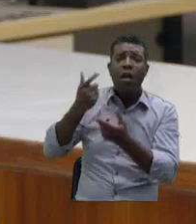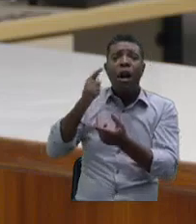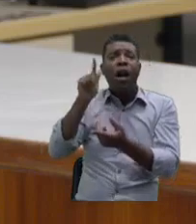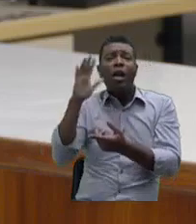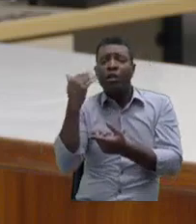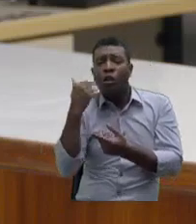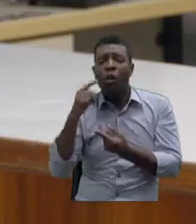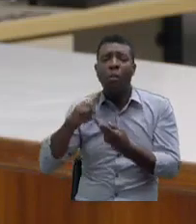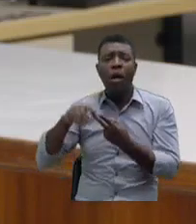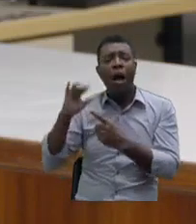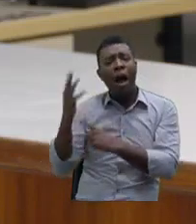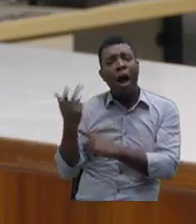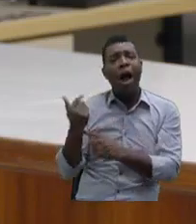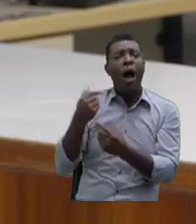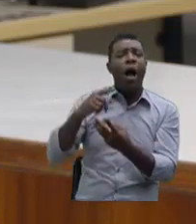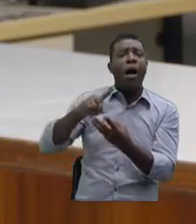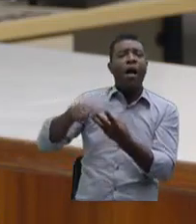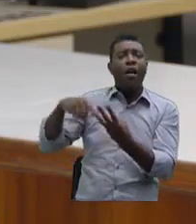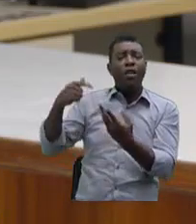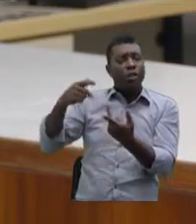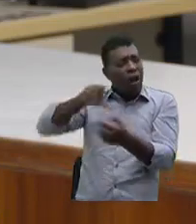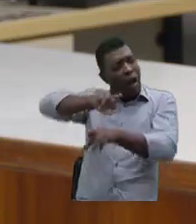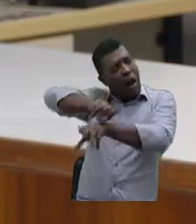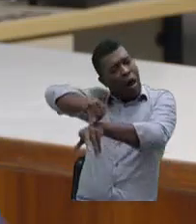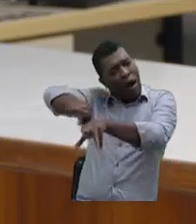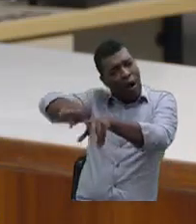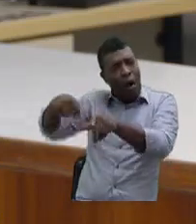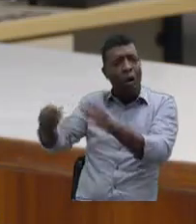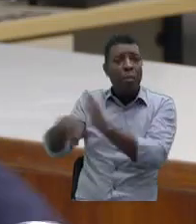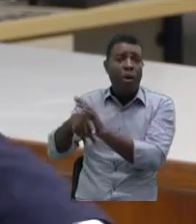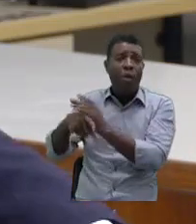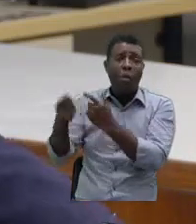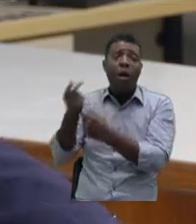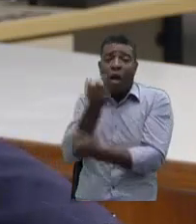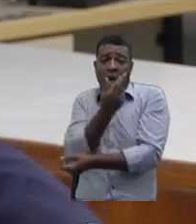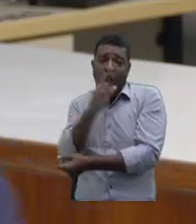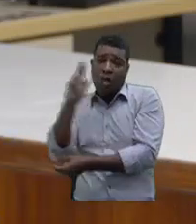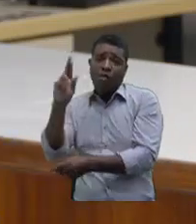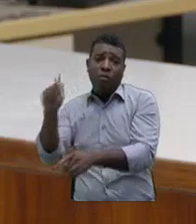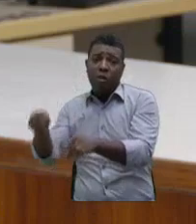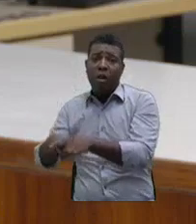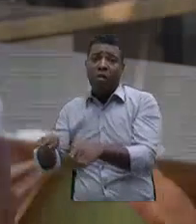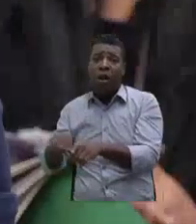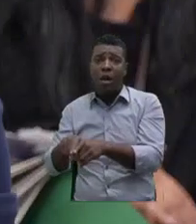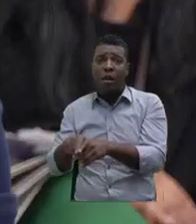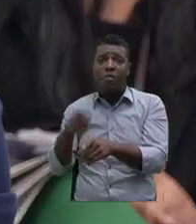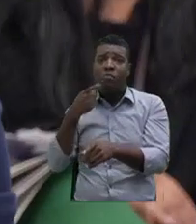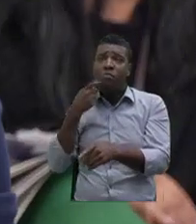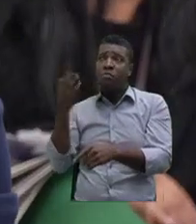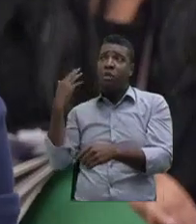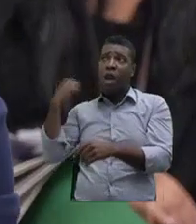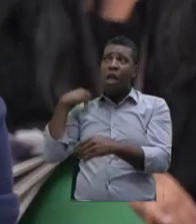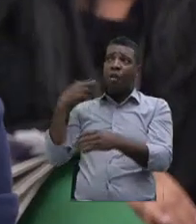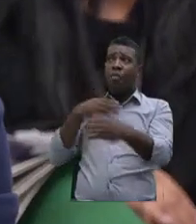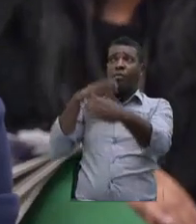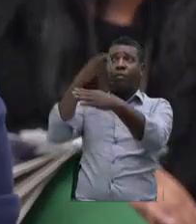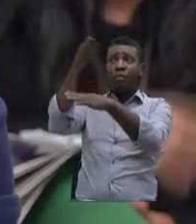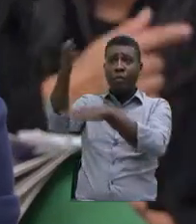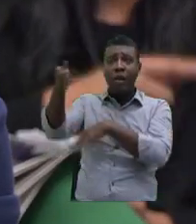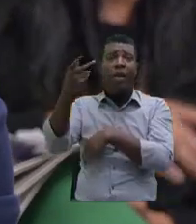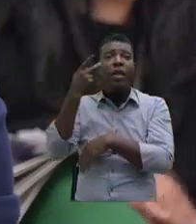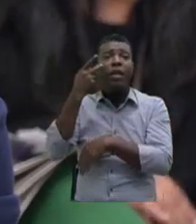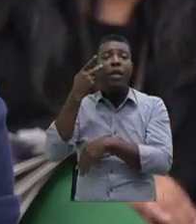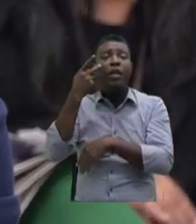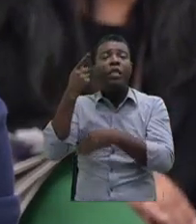religiosa, também no aspecto das visitas. Eu visitei agora a cidade de Medina, secretário, está tendo